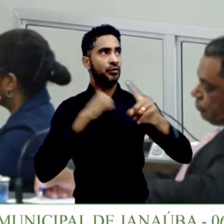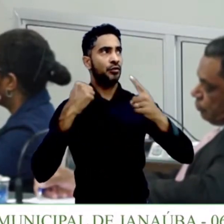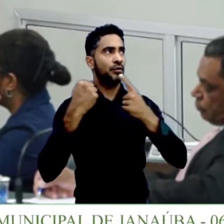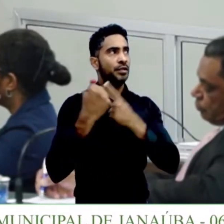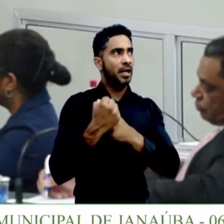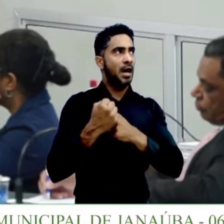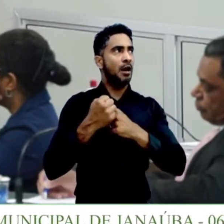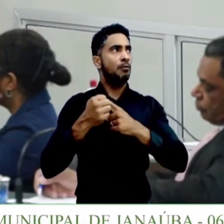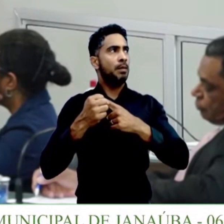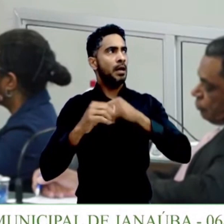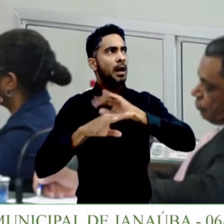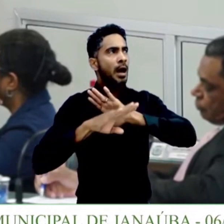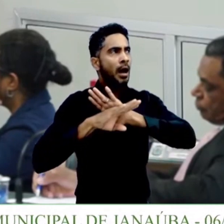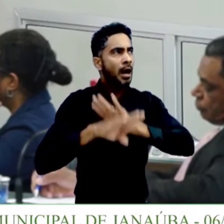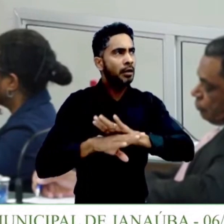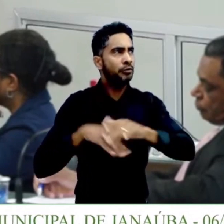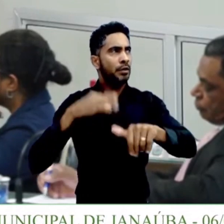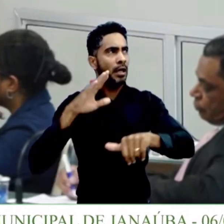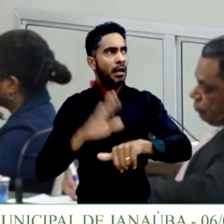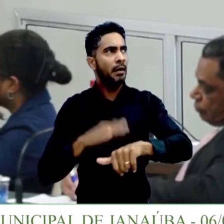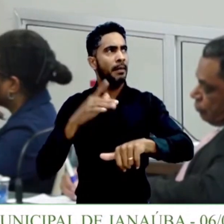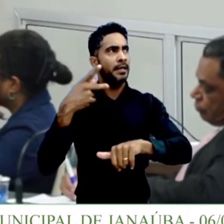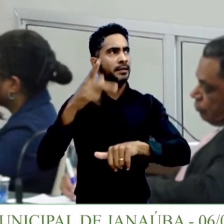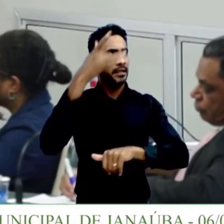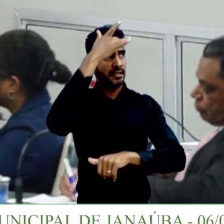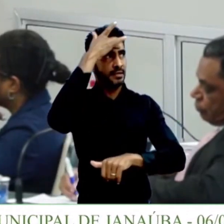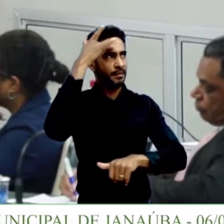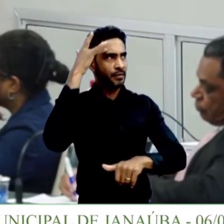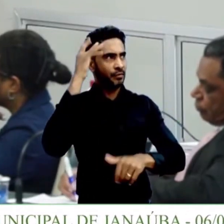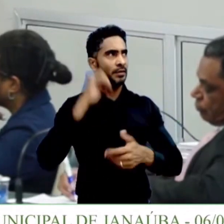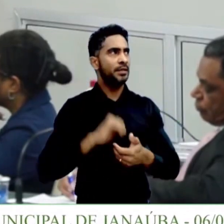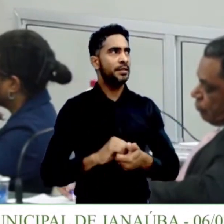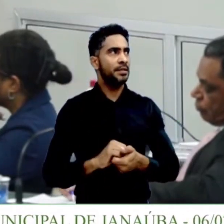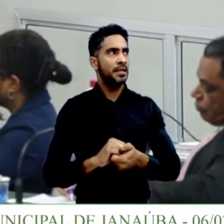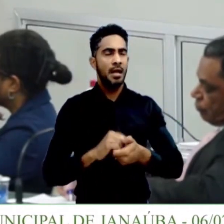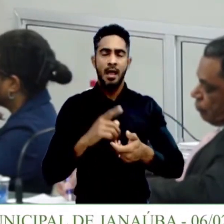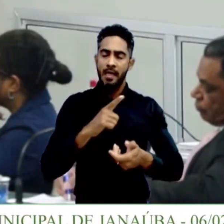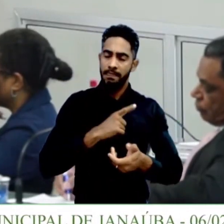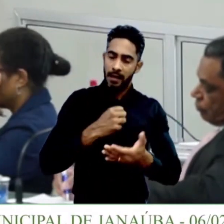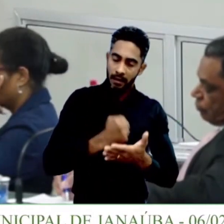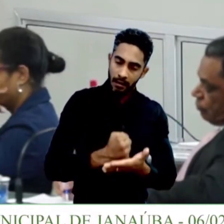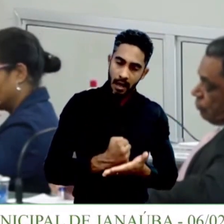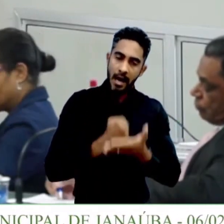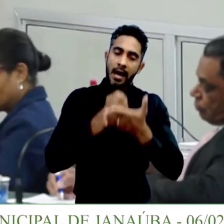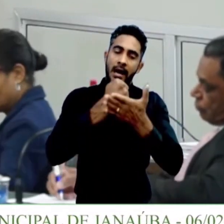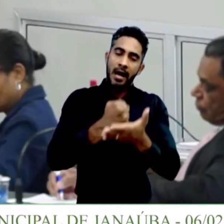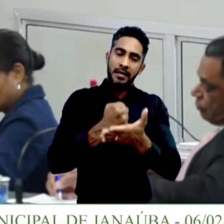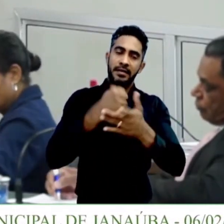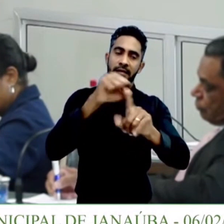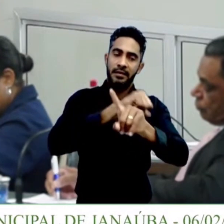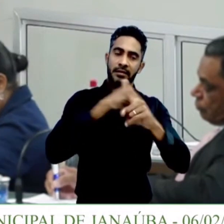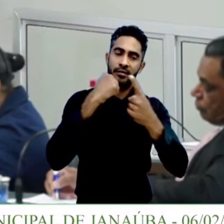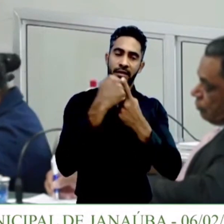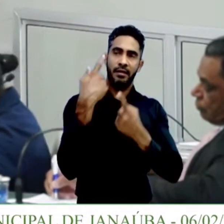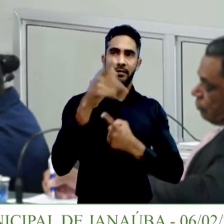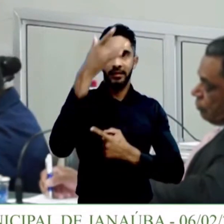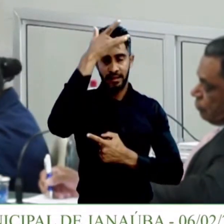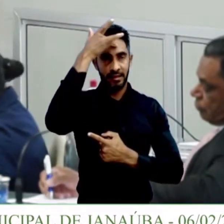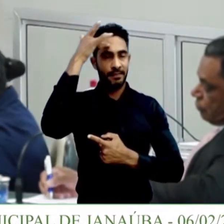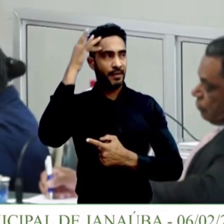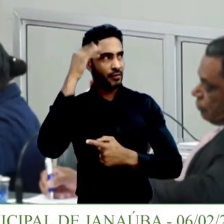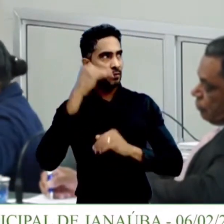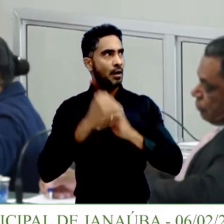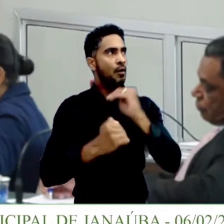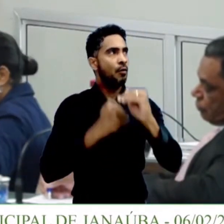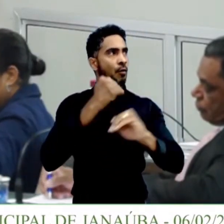para possibilitar maior inserção dessas pessoas na rede, promovendo o acesso à assistência integral,